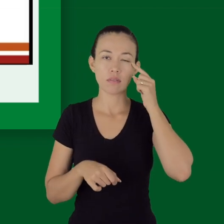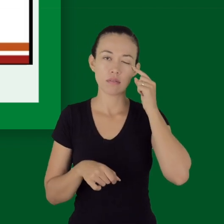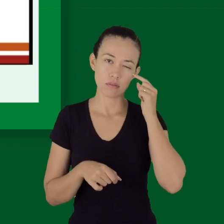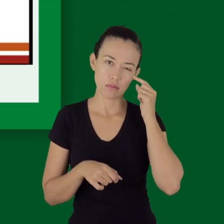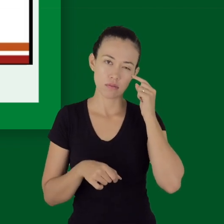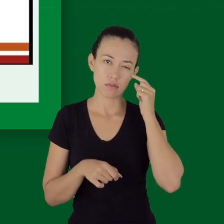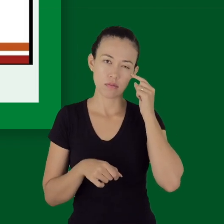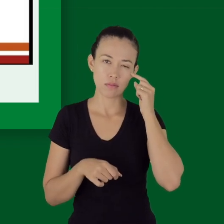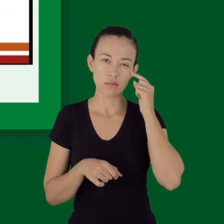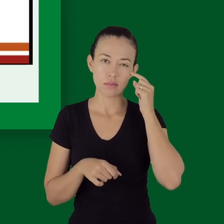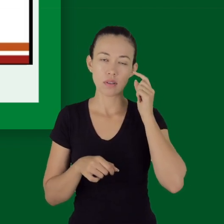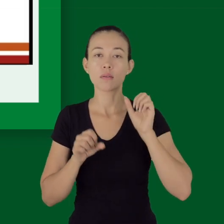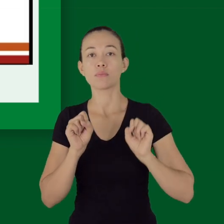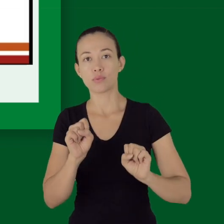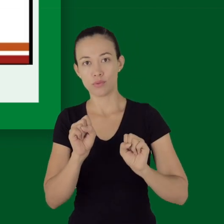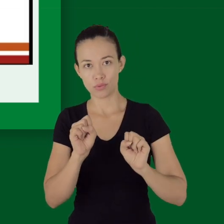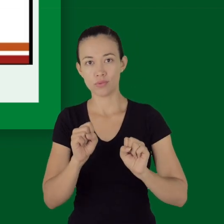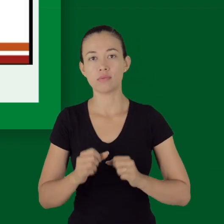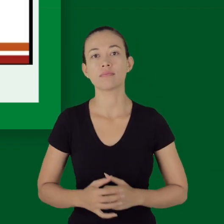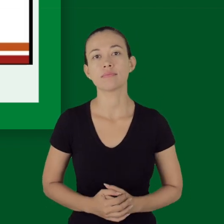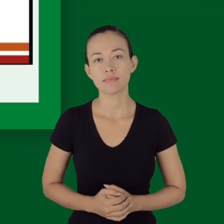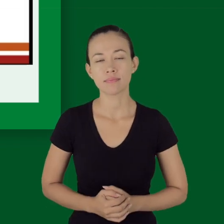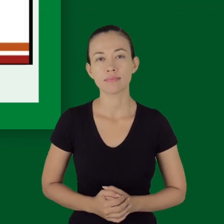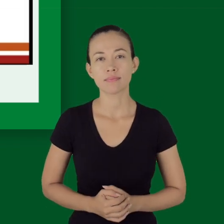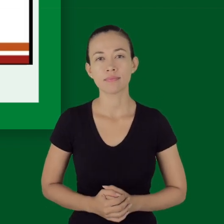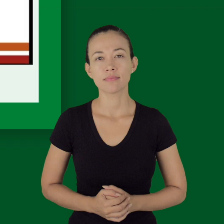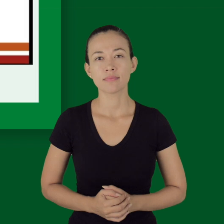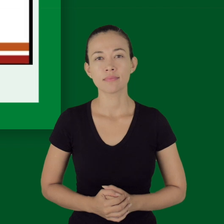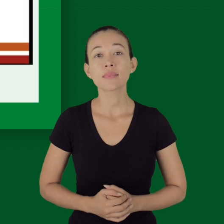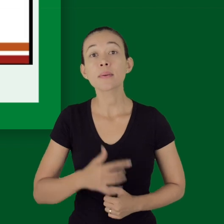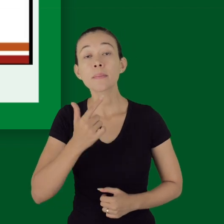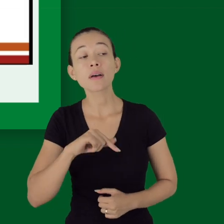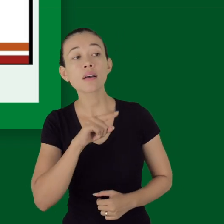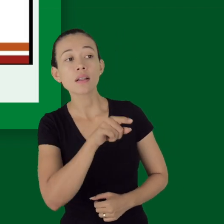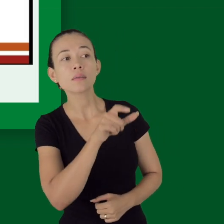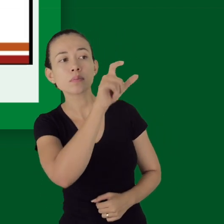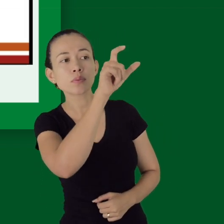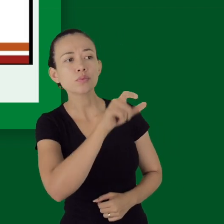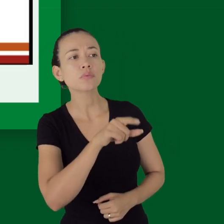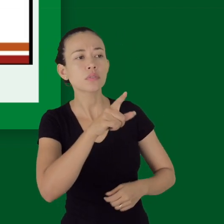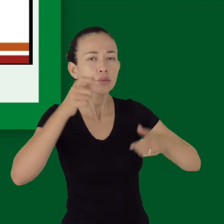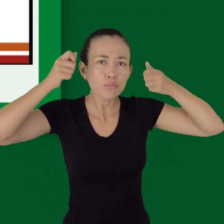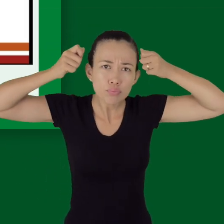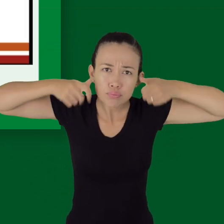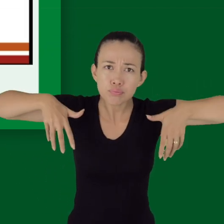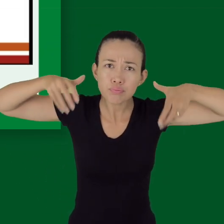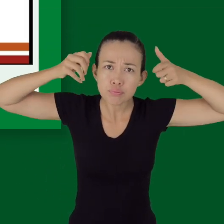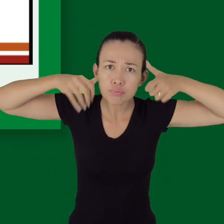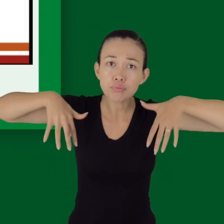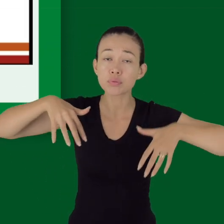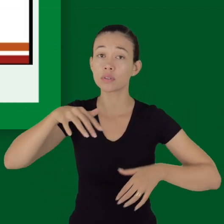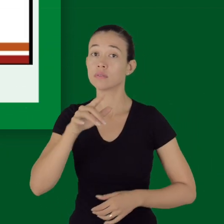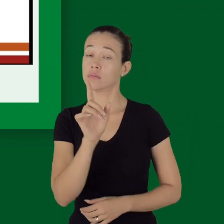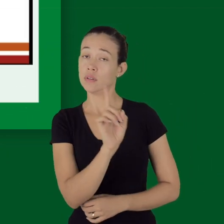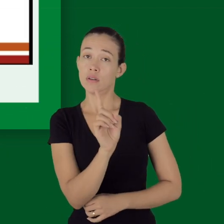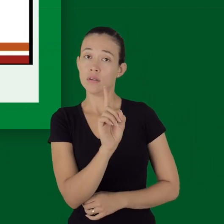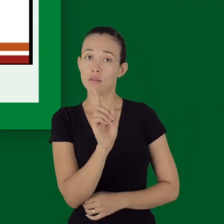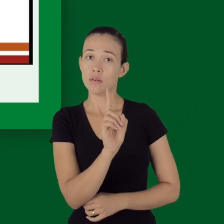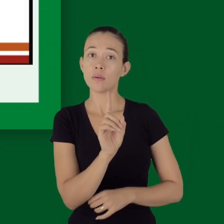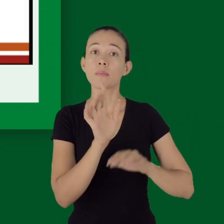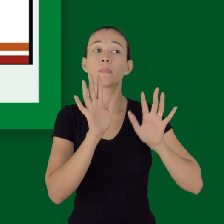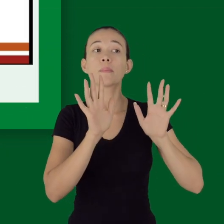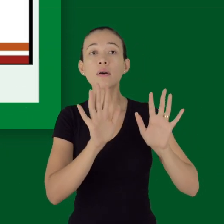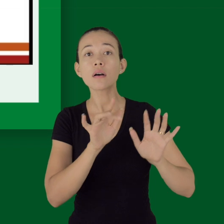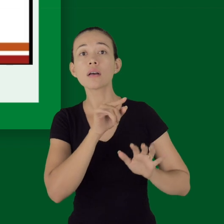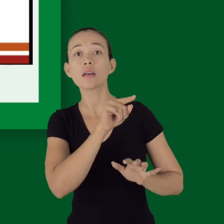tronco, ele tem às vezes essa pitose, que é clássica aí de lesão de T1. Você percebe que tá calor, mas o paciente não